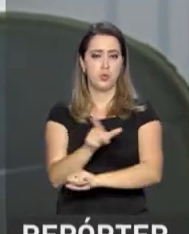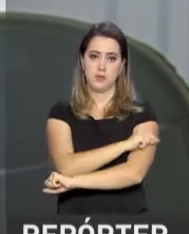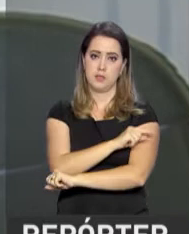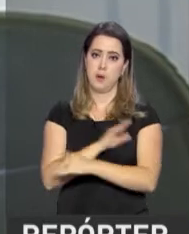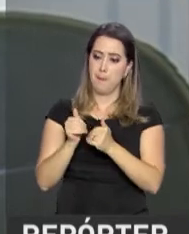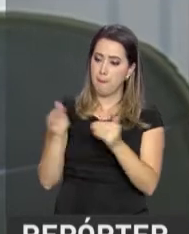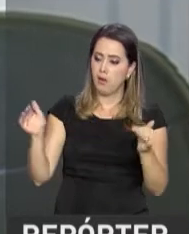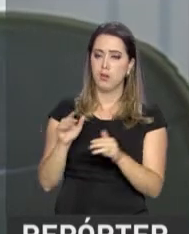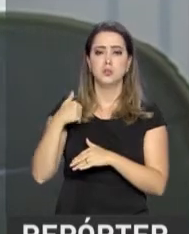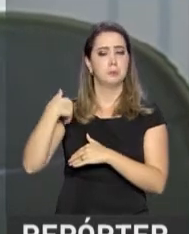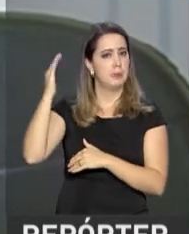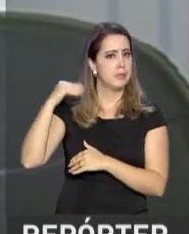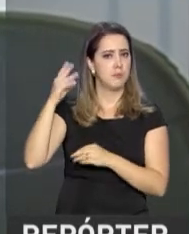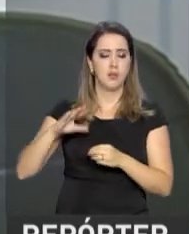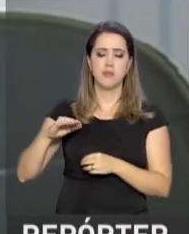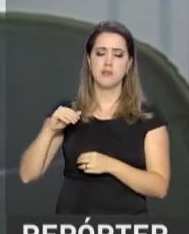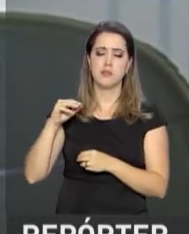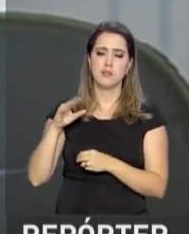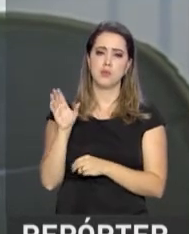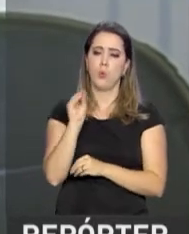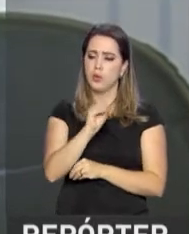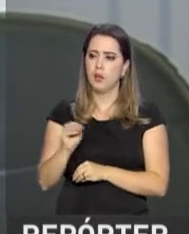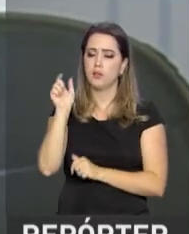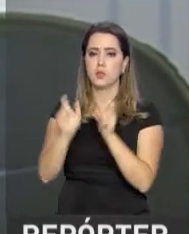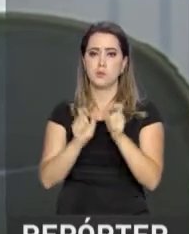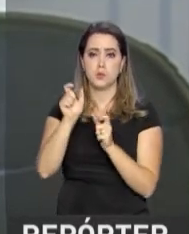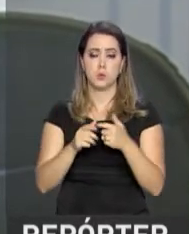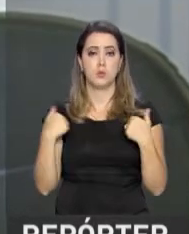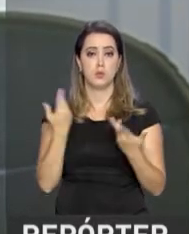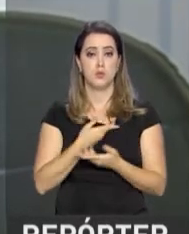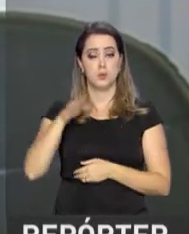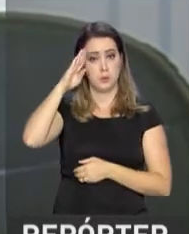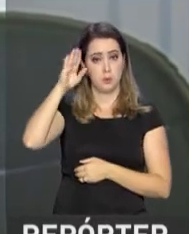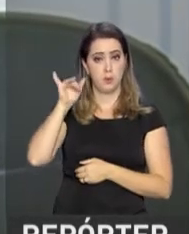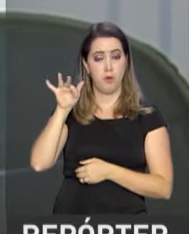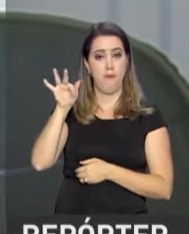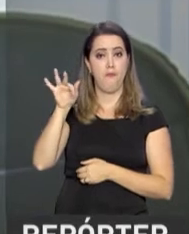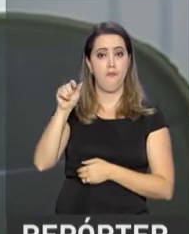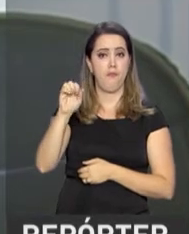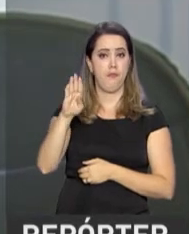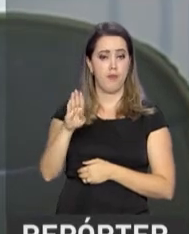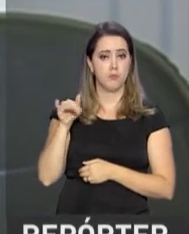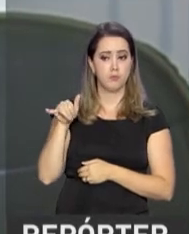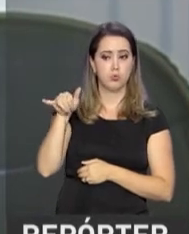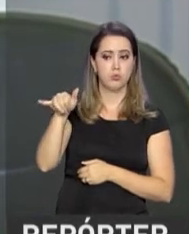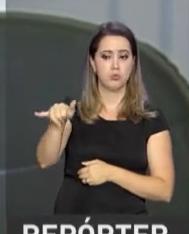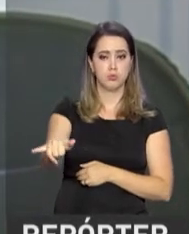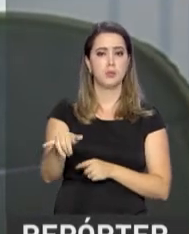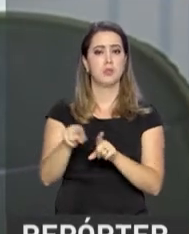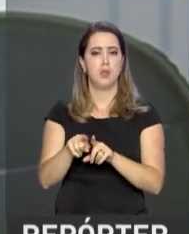atendimento do ministério da saúde na atenção básica e também criamos a força nacional do sul é a lei de